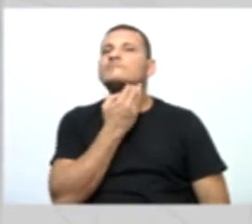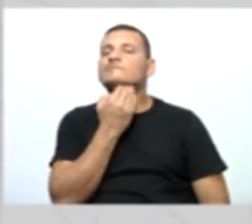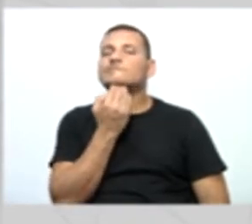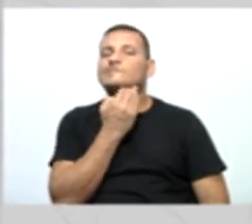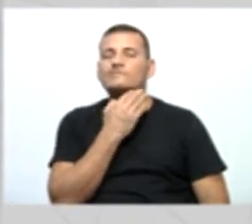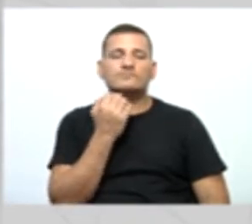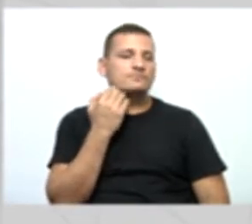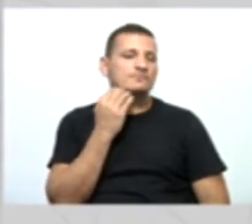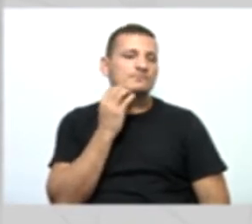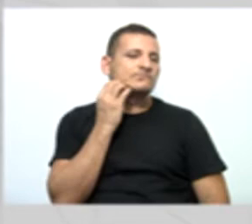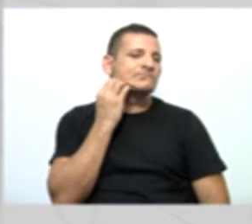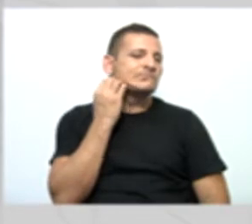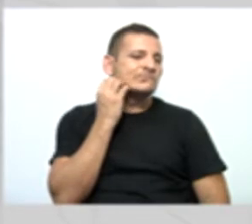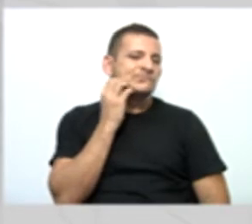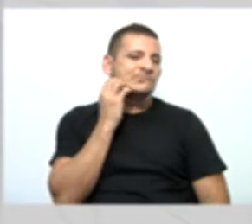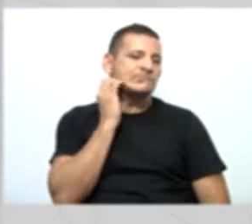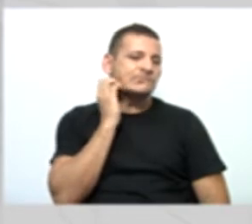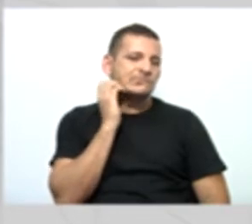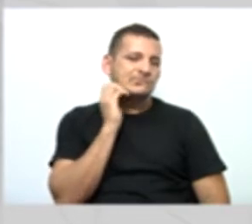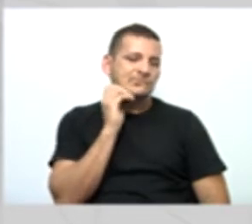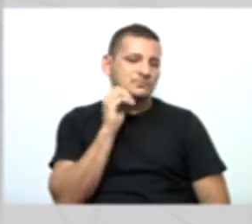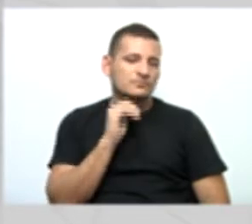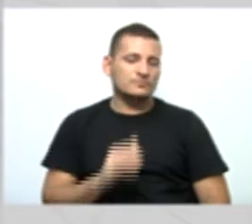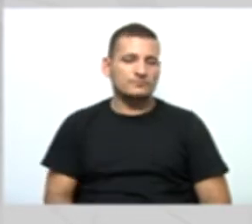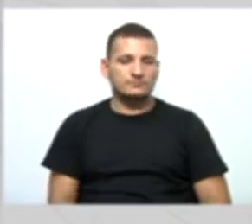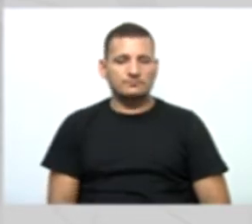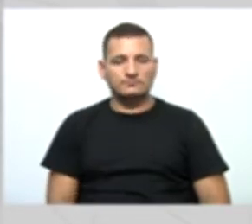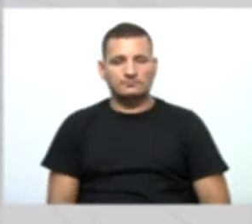Vamos lá fazer a nossa tabelinha de novo aqui.